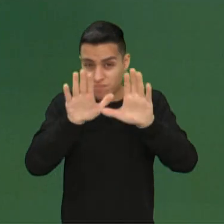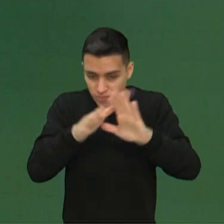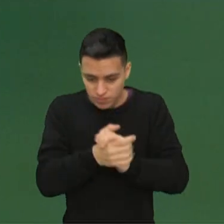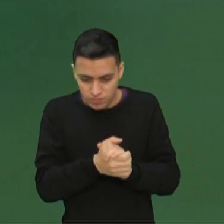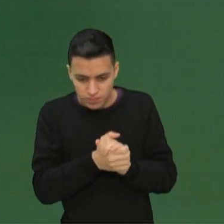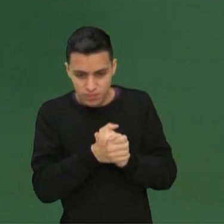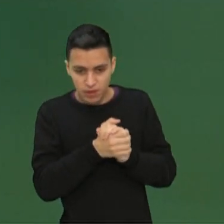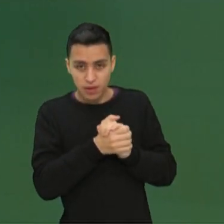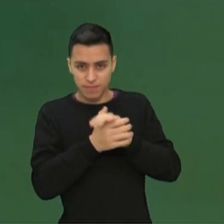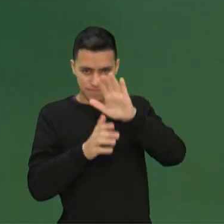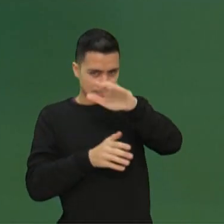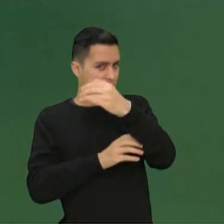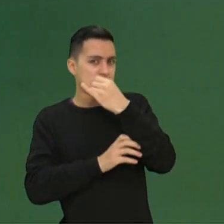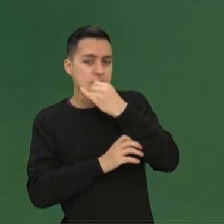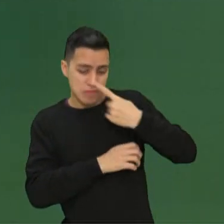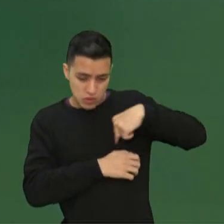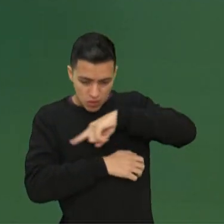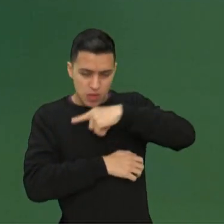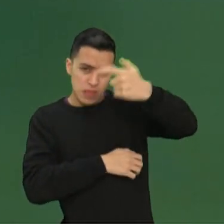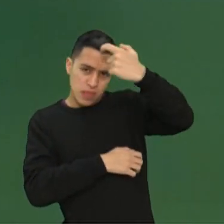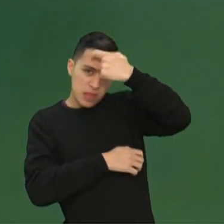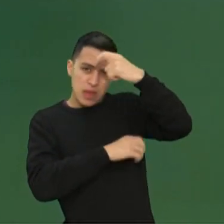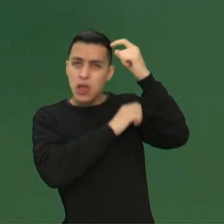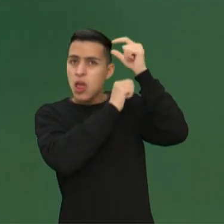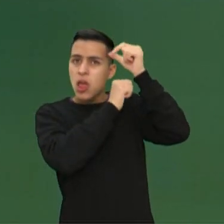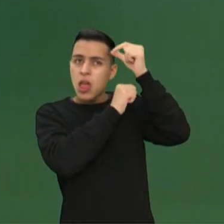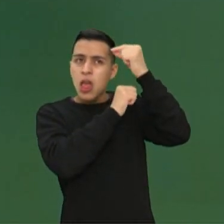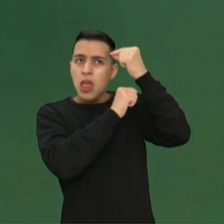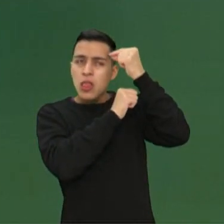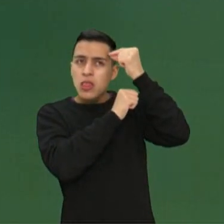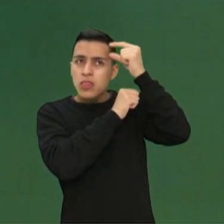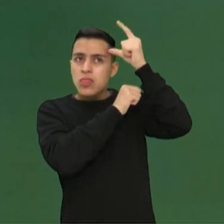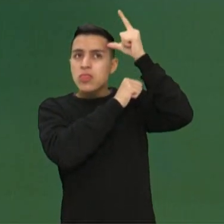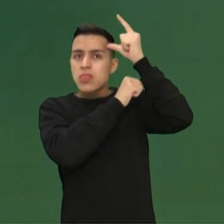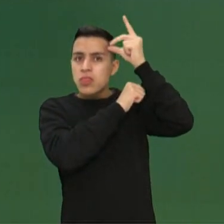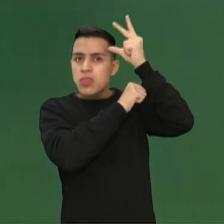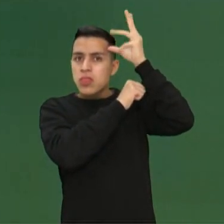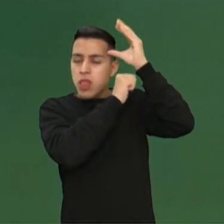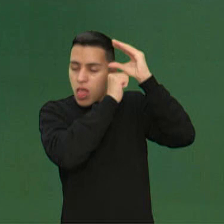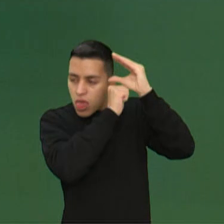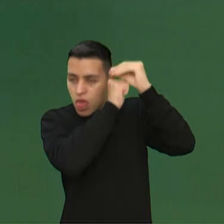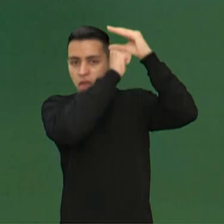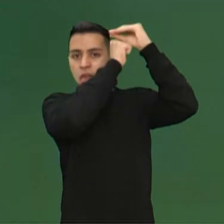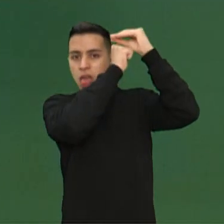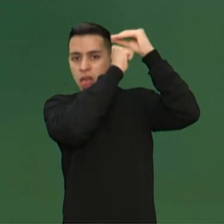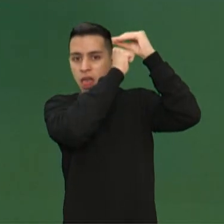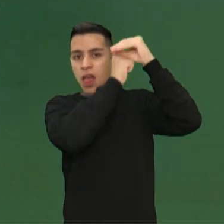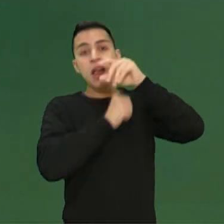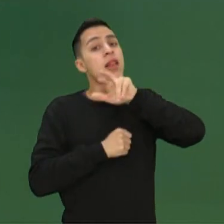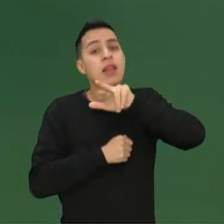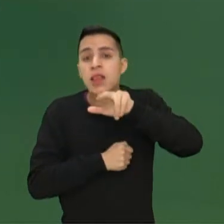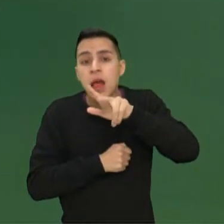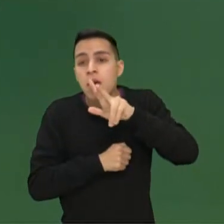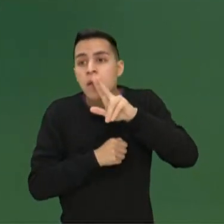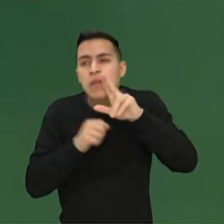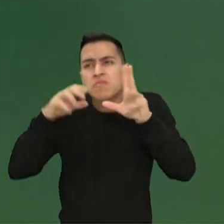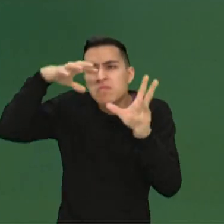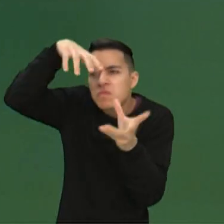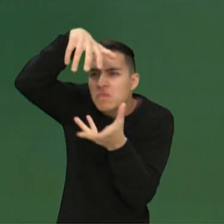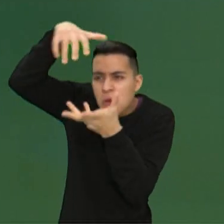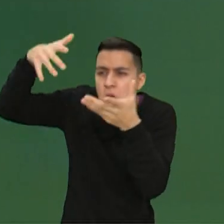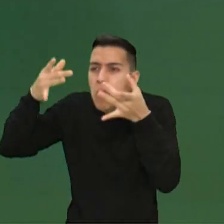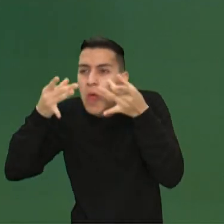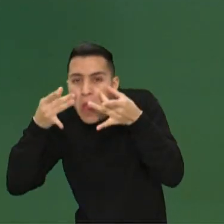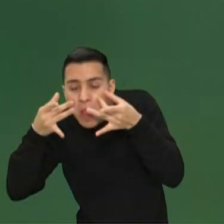que é formado na nossa mente tem como principal ponto não as coisas que nós enxergamos no mundo, mas tem